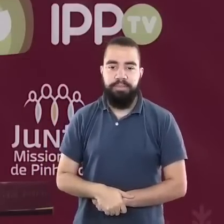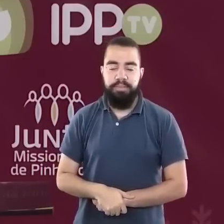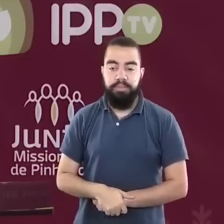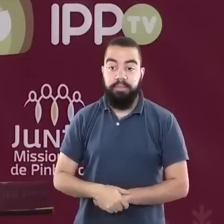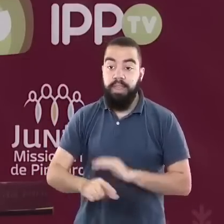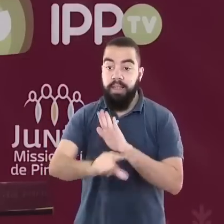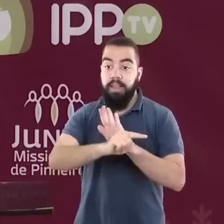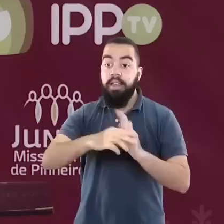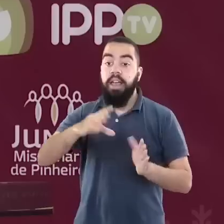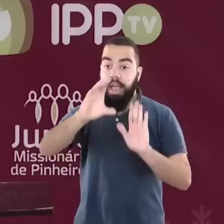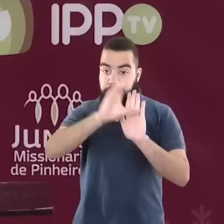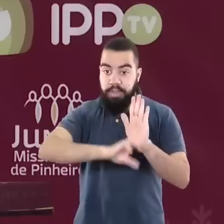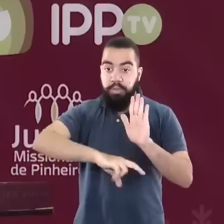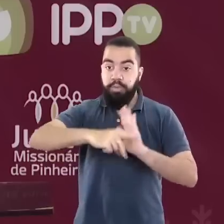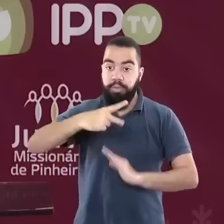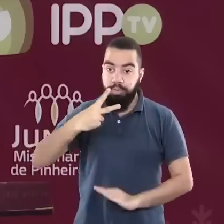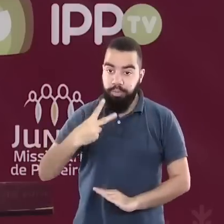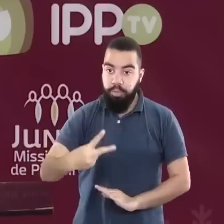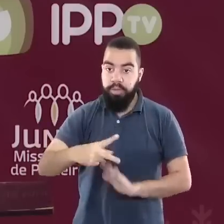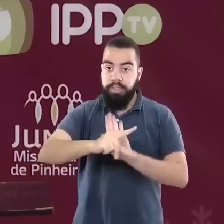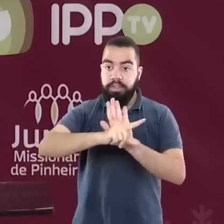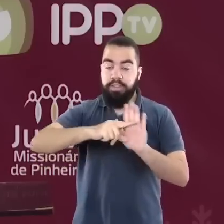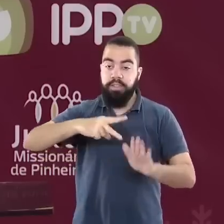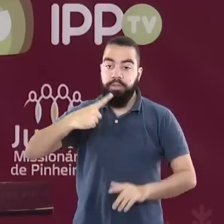versos 1 e 2